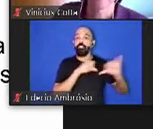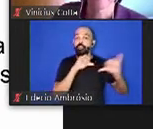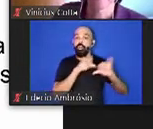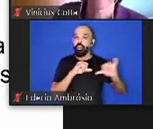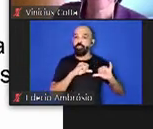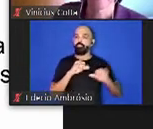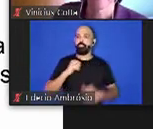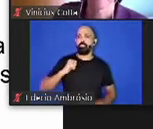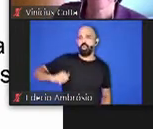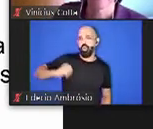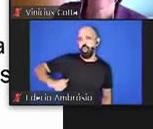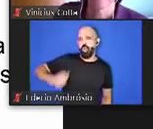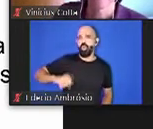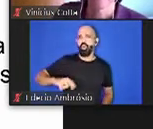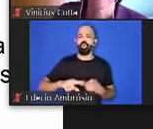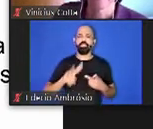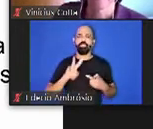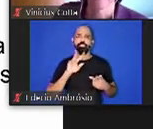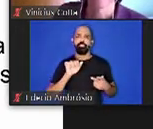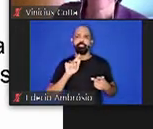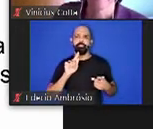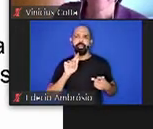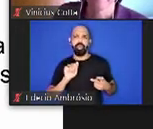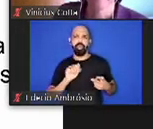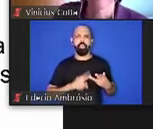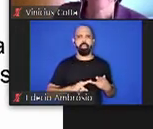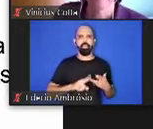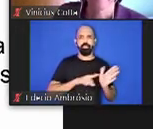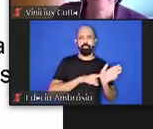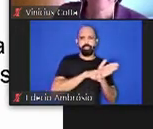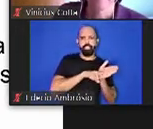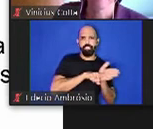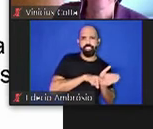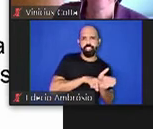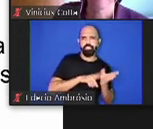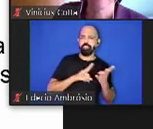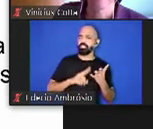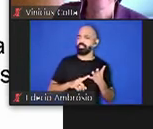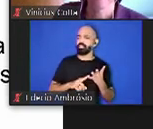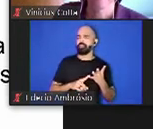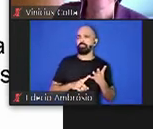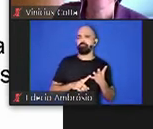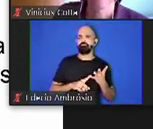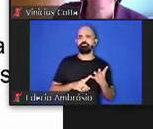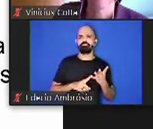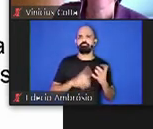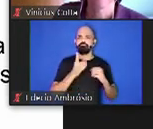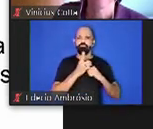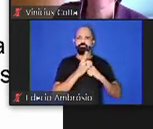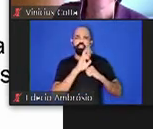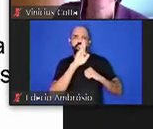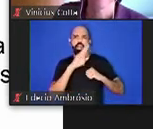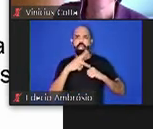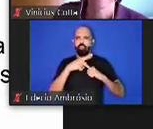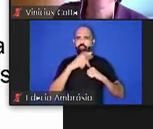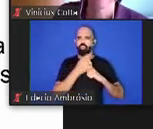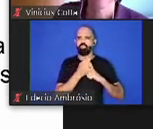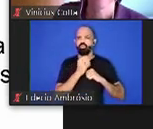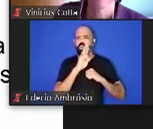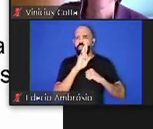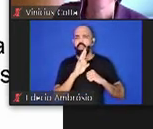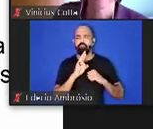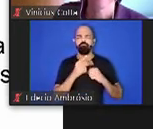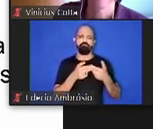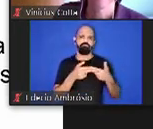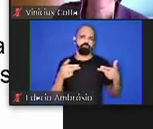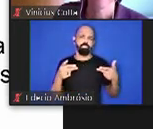bolsas, mas também de vagas de pesquisa, nível de doutorado, pós-doutorado, e também com